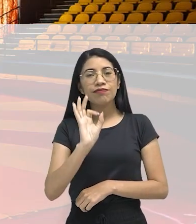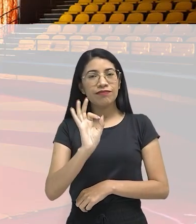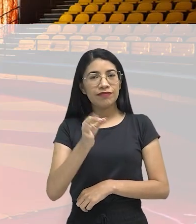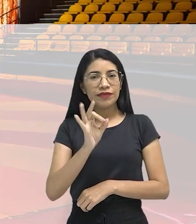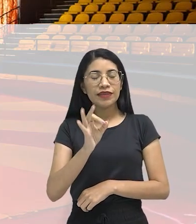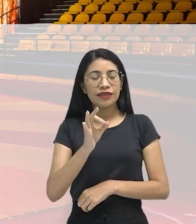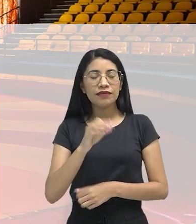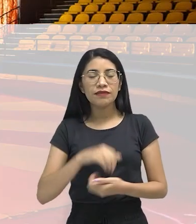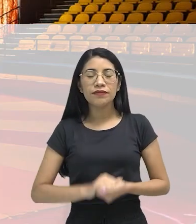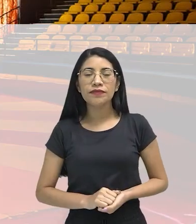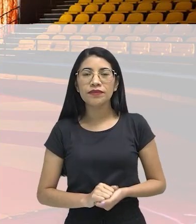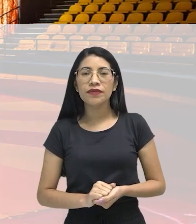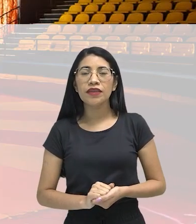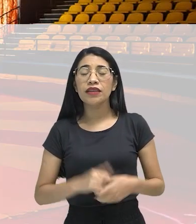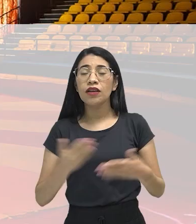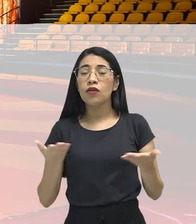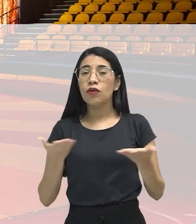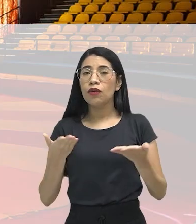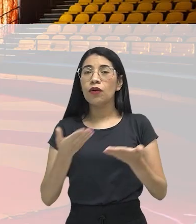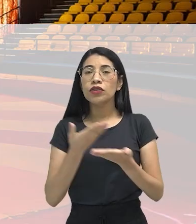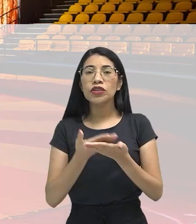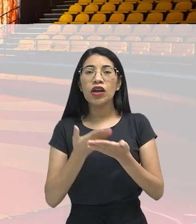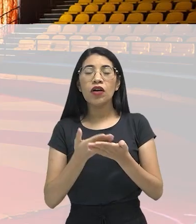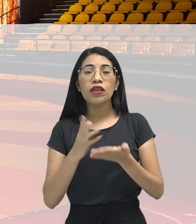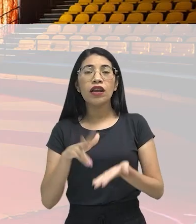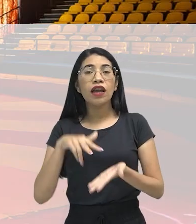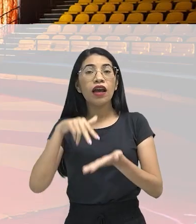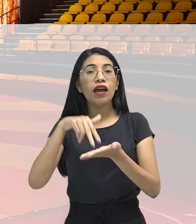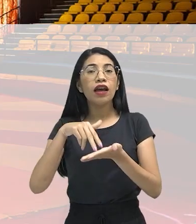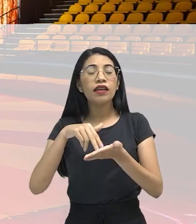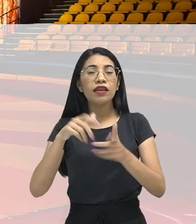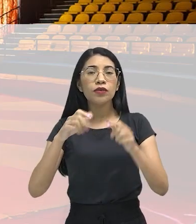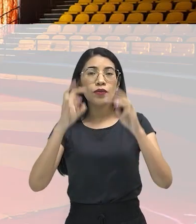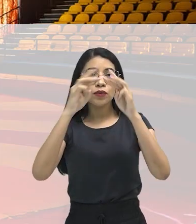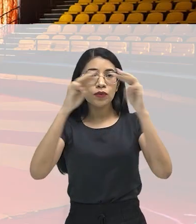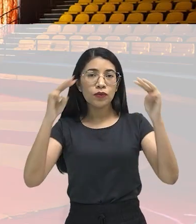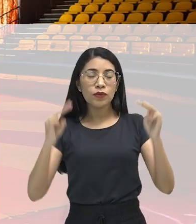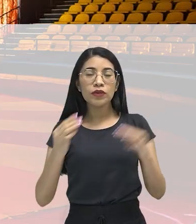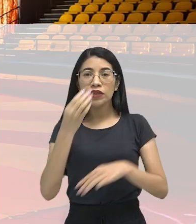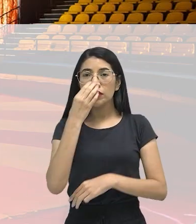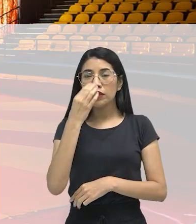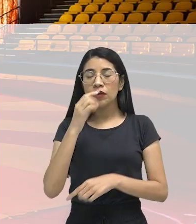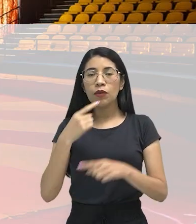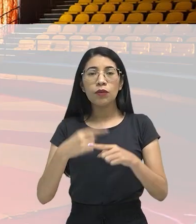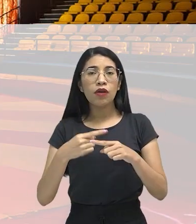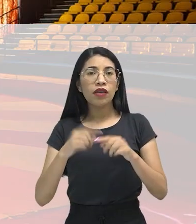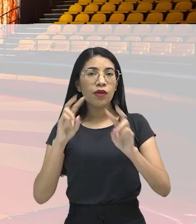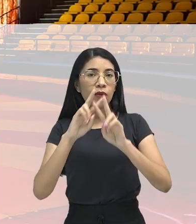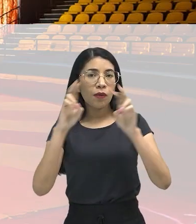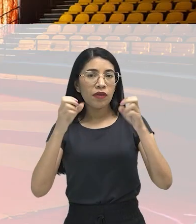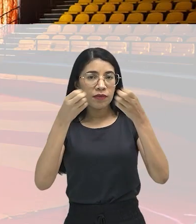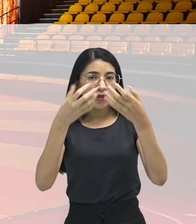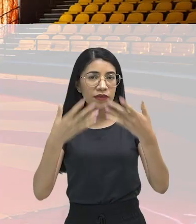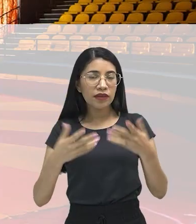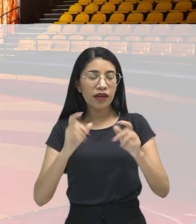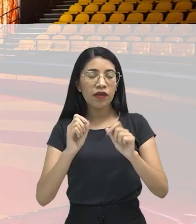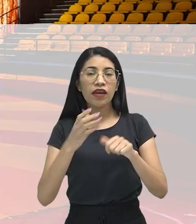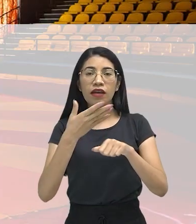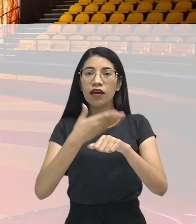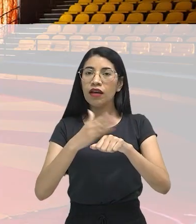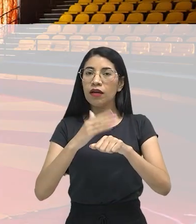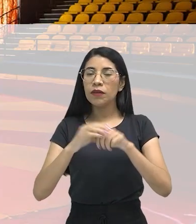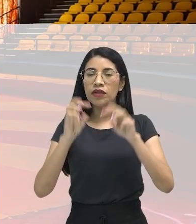isso mesmo. Hoje a nossa aula é diretamente de um circo, porque nós iremos falar sobre